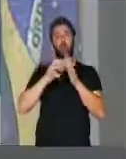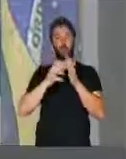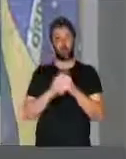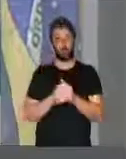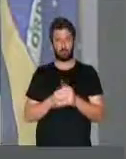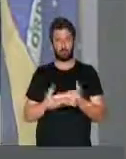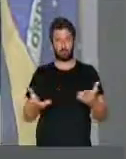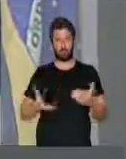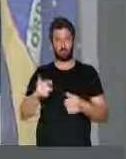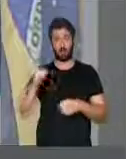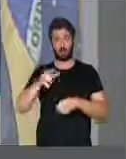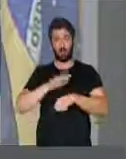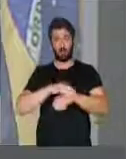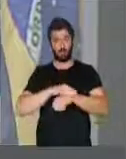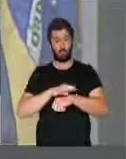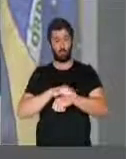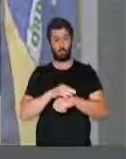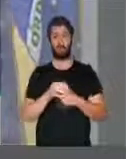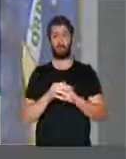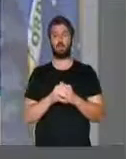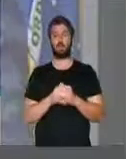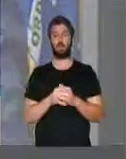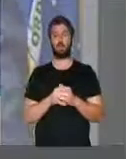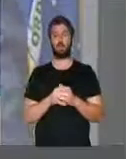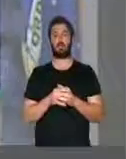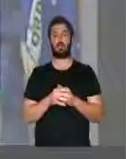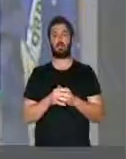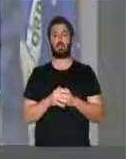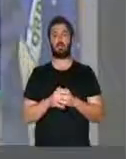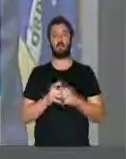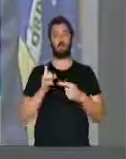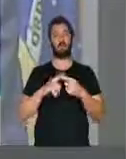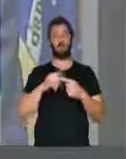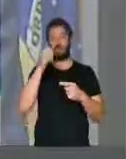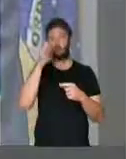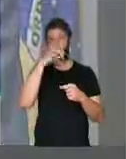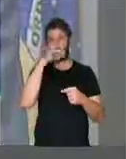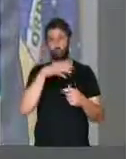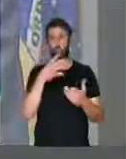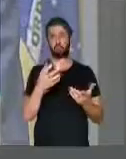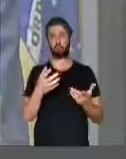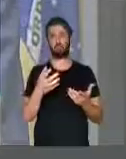Nós estamos vivendo num momento onde o abuso